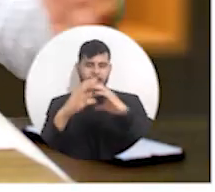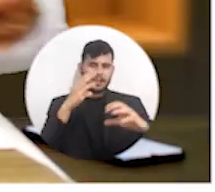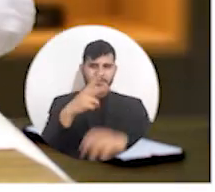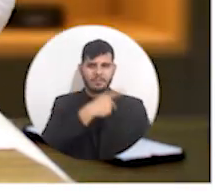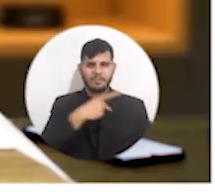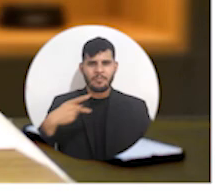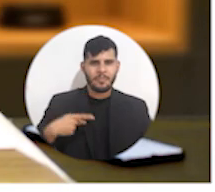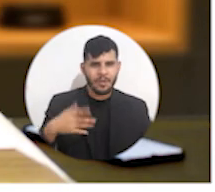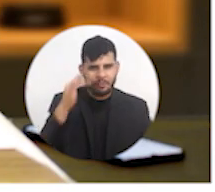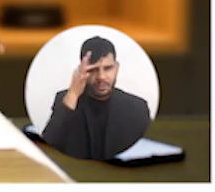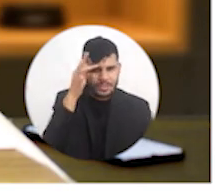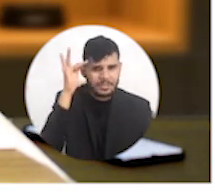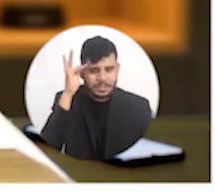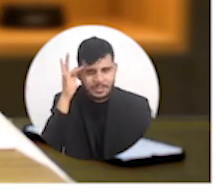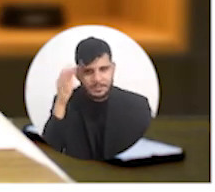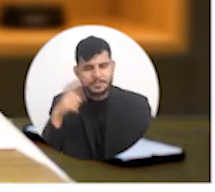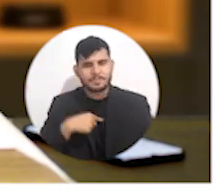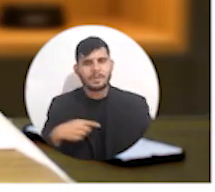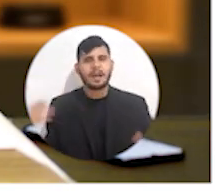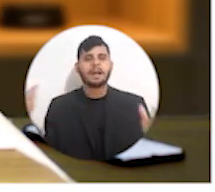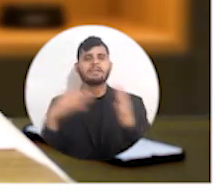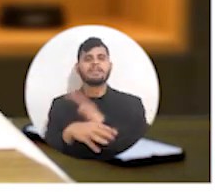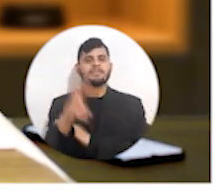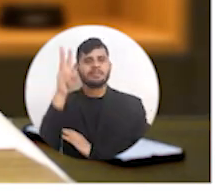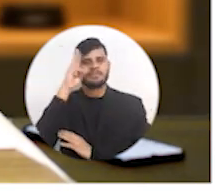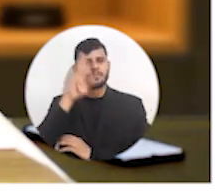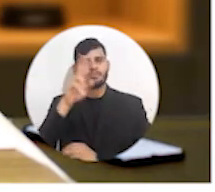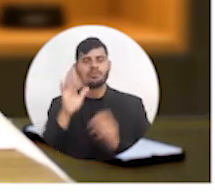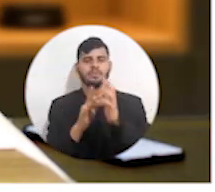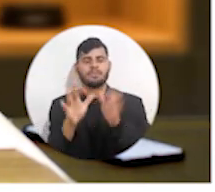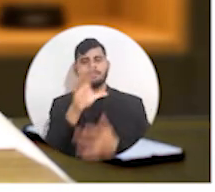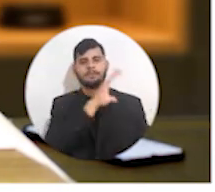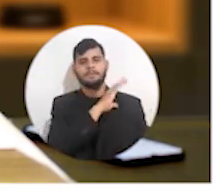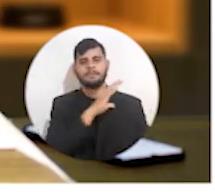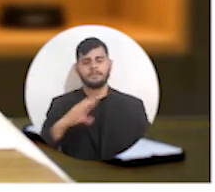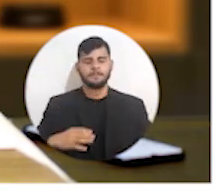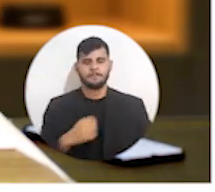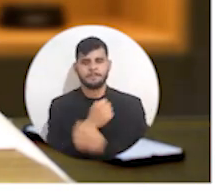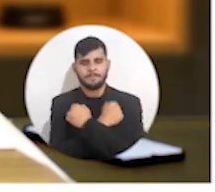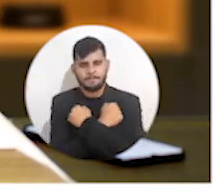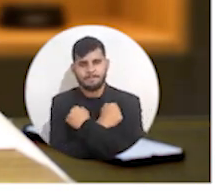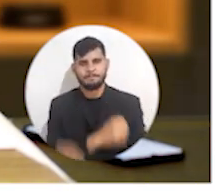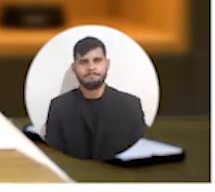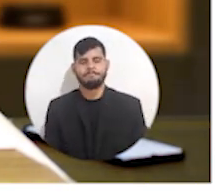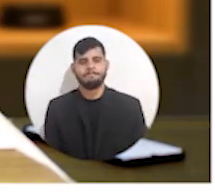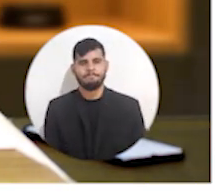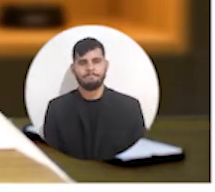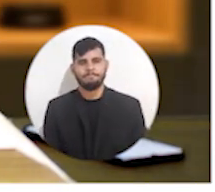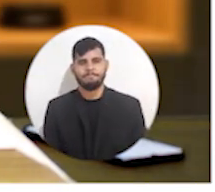abençoe. Receba o abraço do pastor e cantor Fernandes Lima e até a terça que vem, em nome de Jesus.